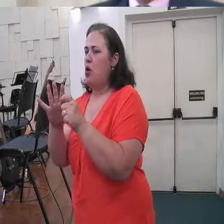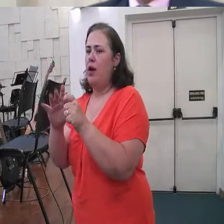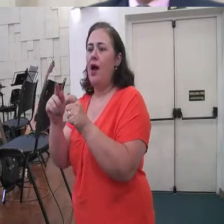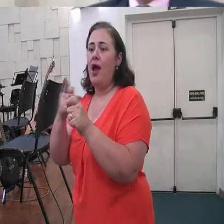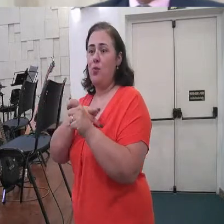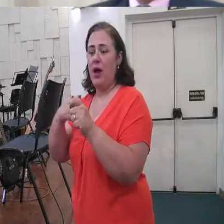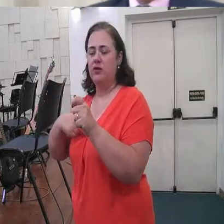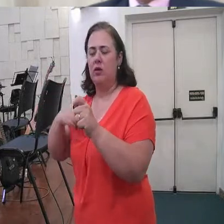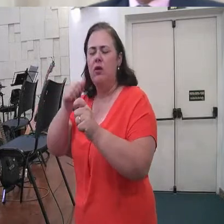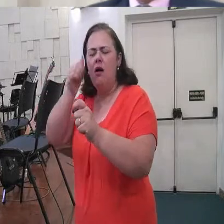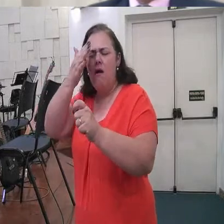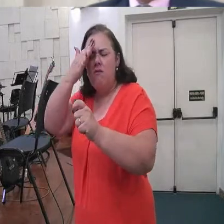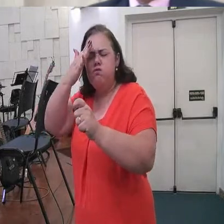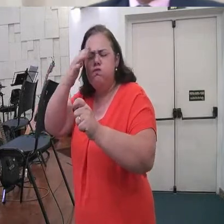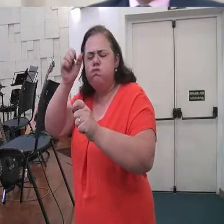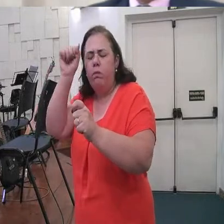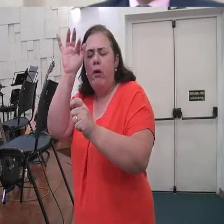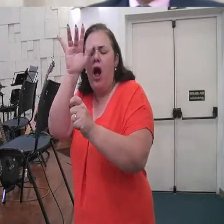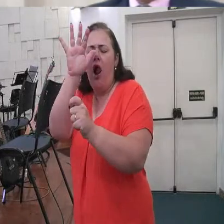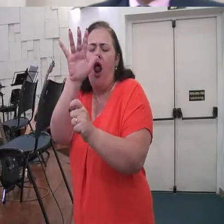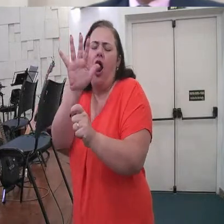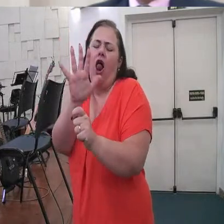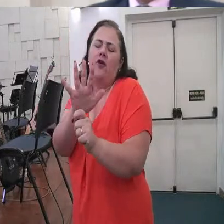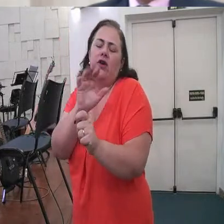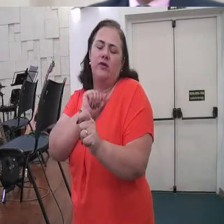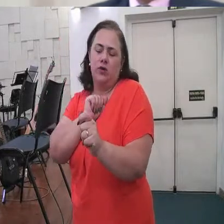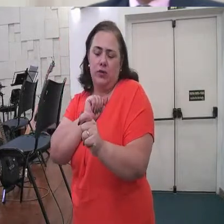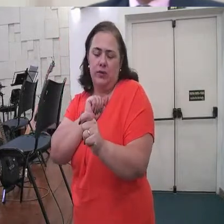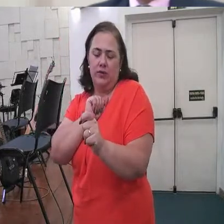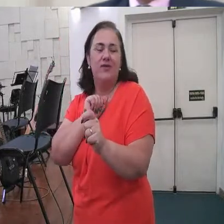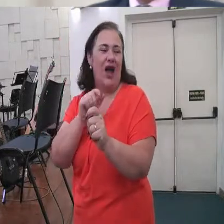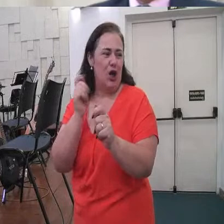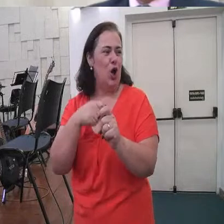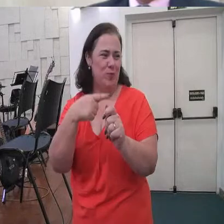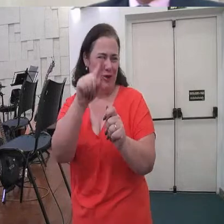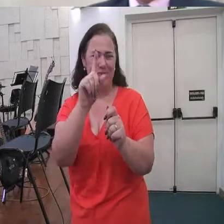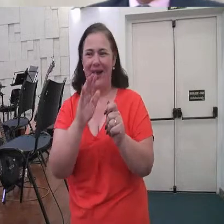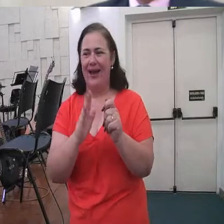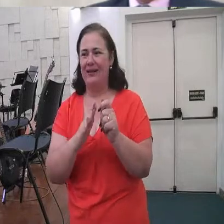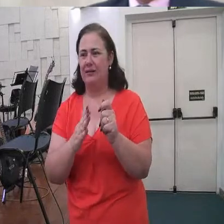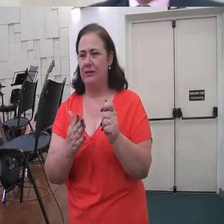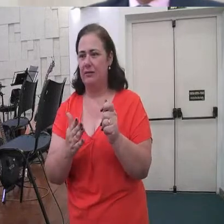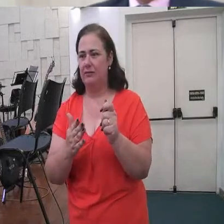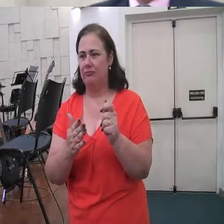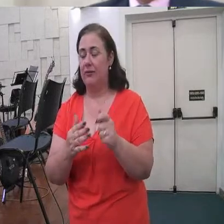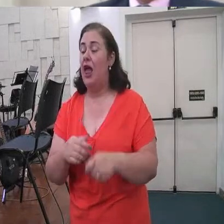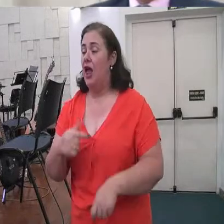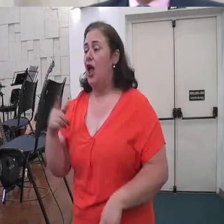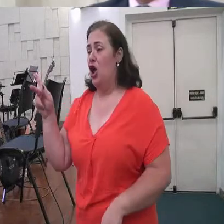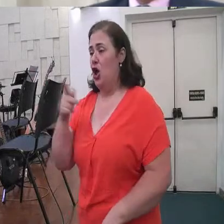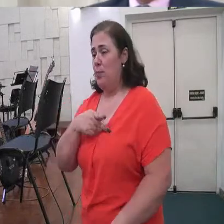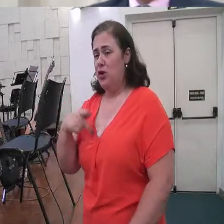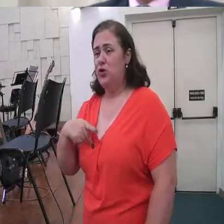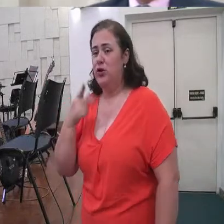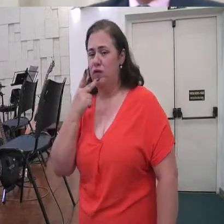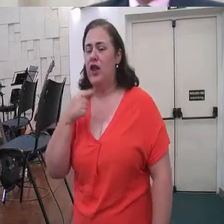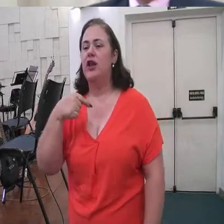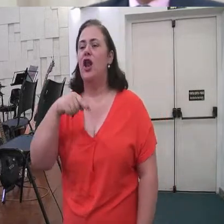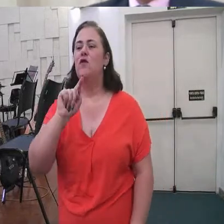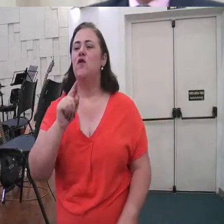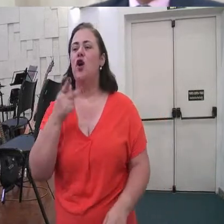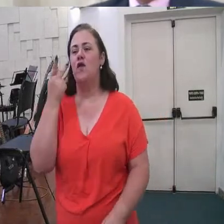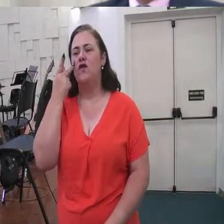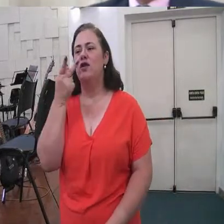cheguei assim na casa da família, tinha uma flor, uma rosa, seca, em cima